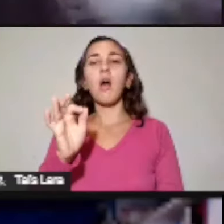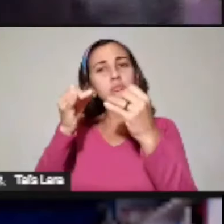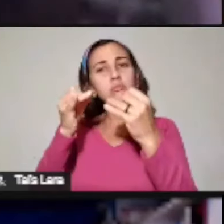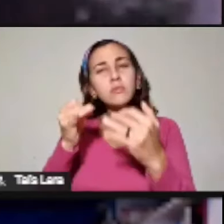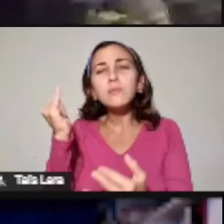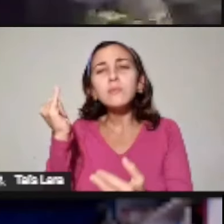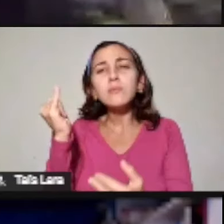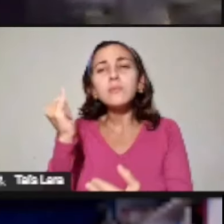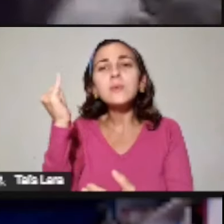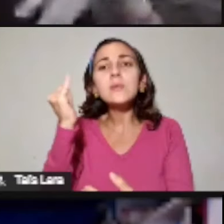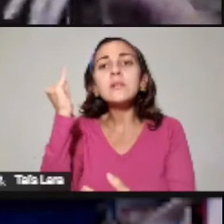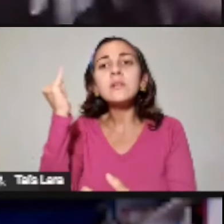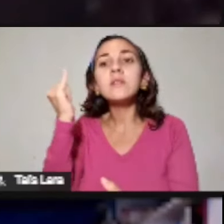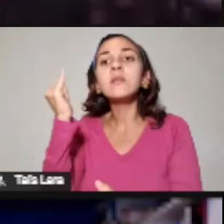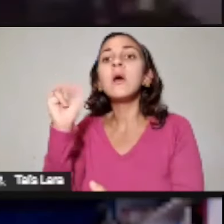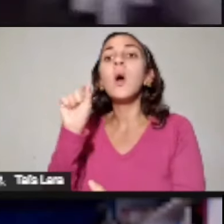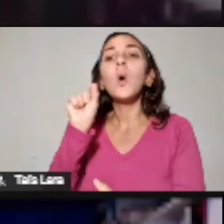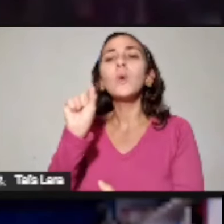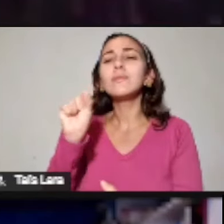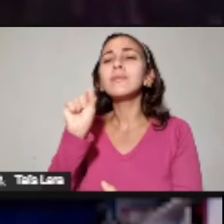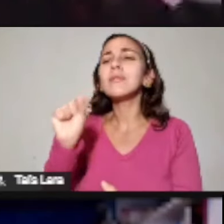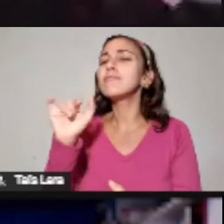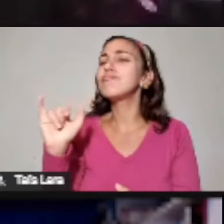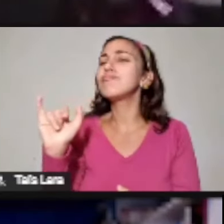vocês aproveitem lá, faz